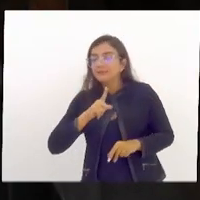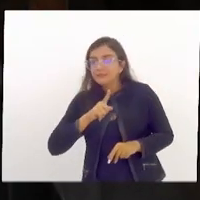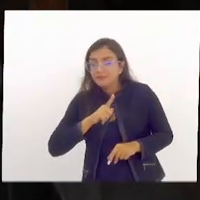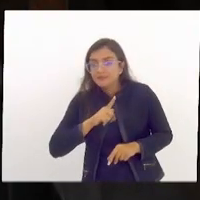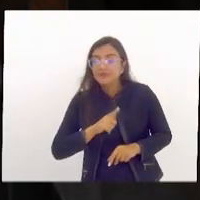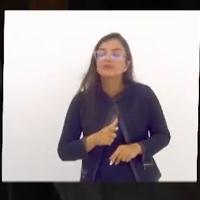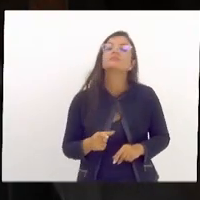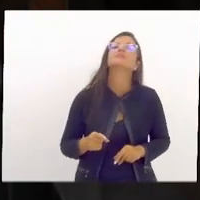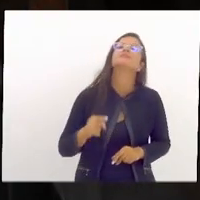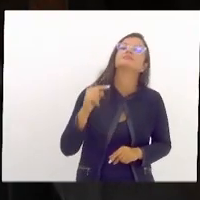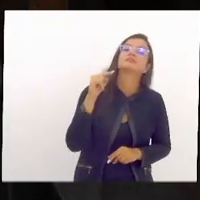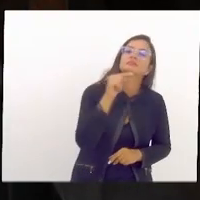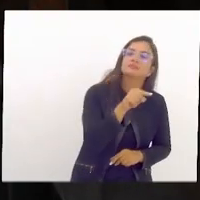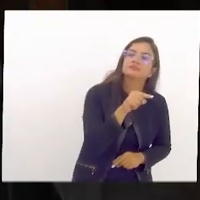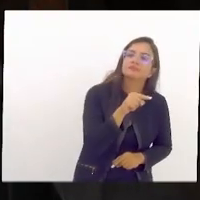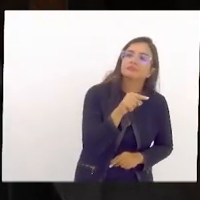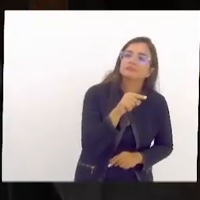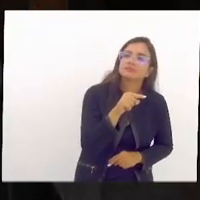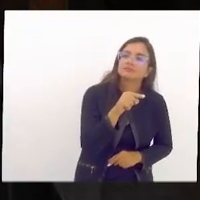do